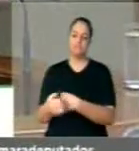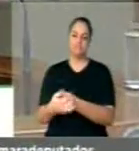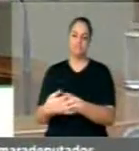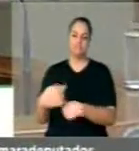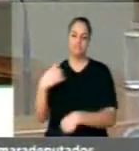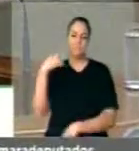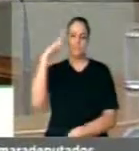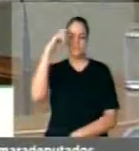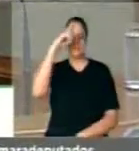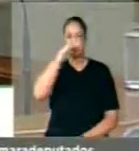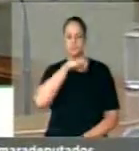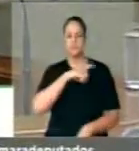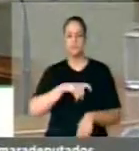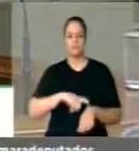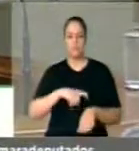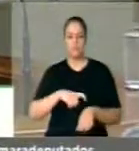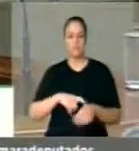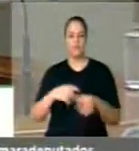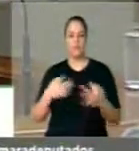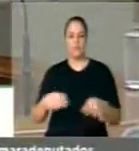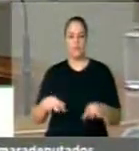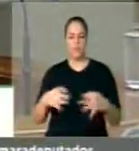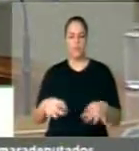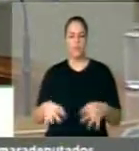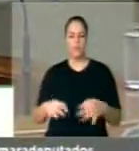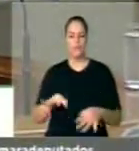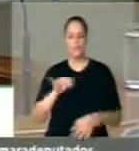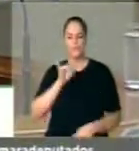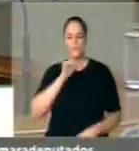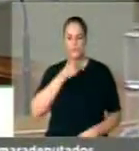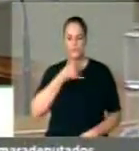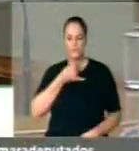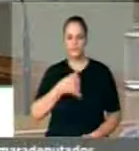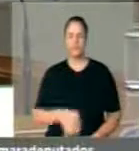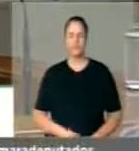momento de perda e de dor.